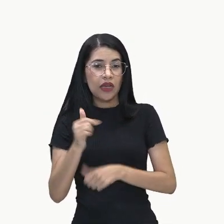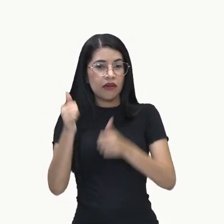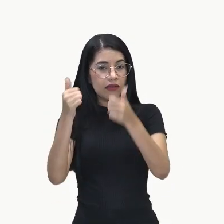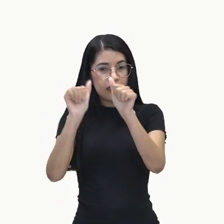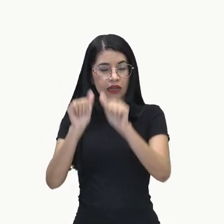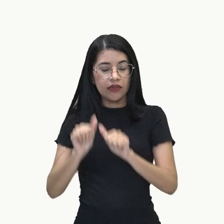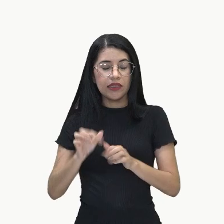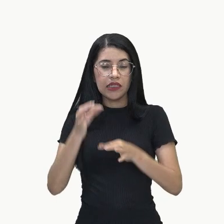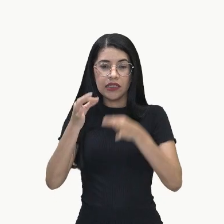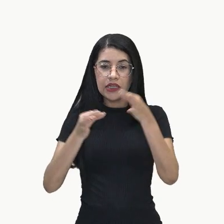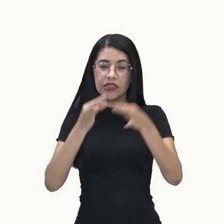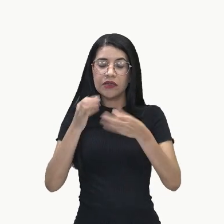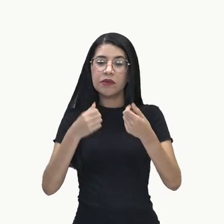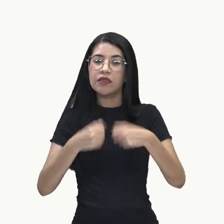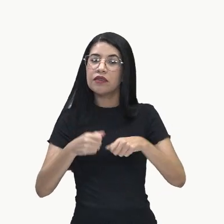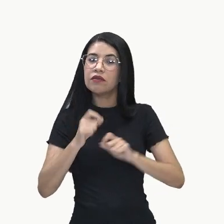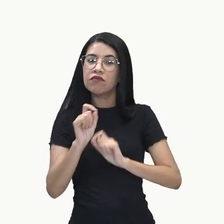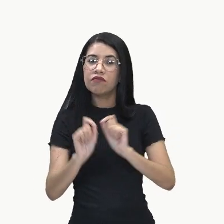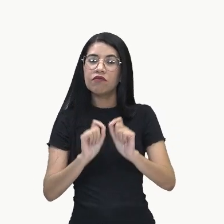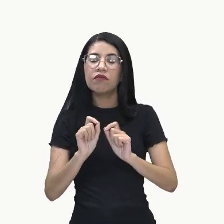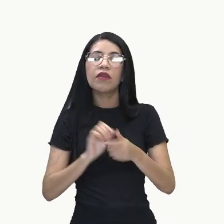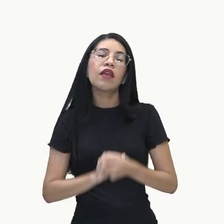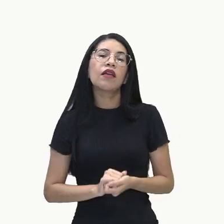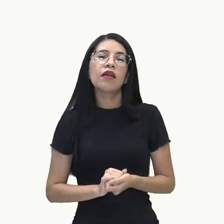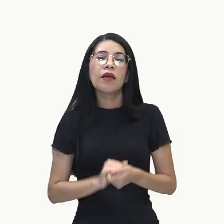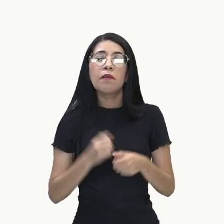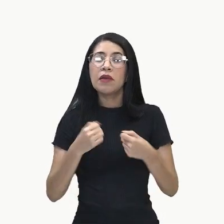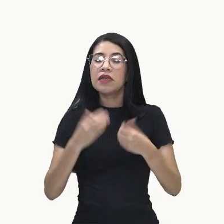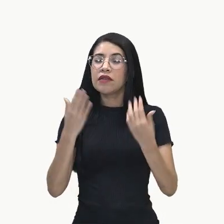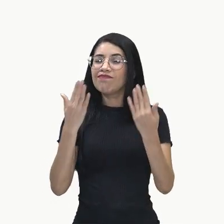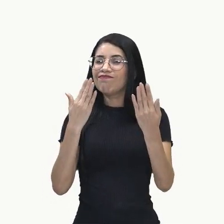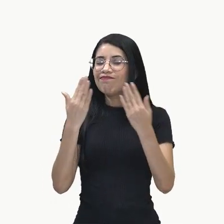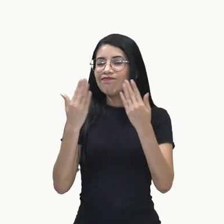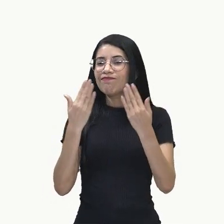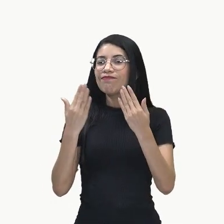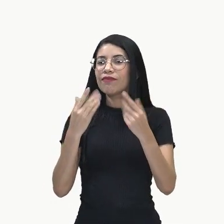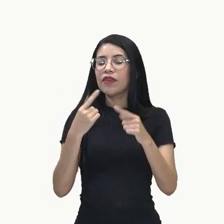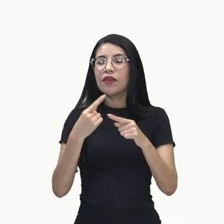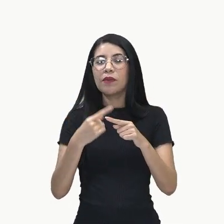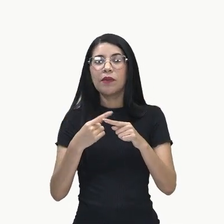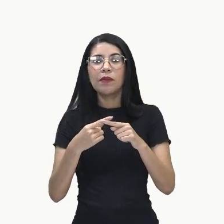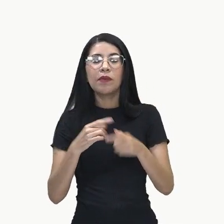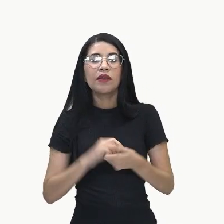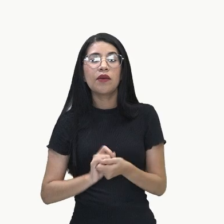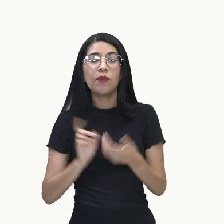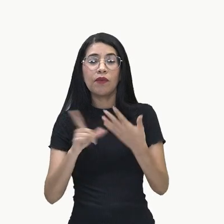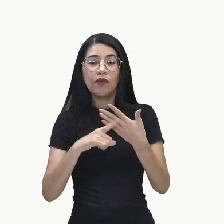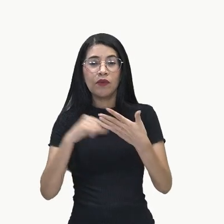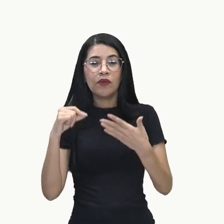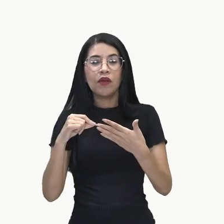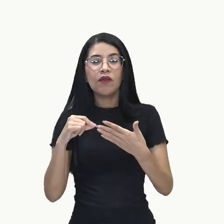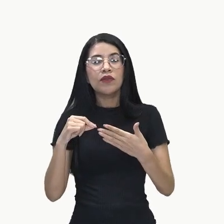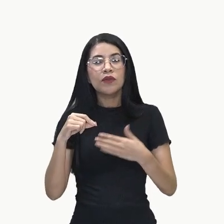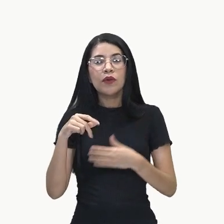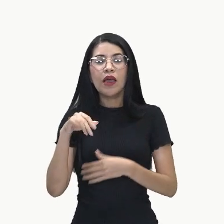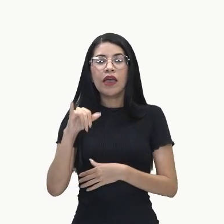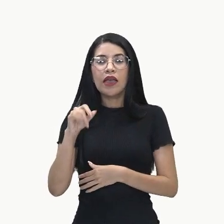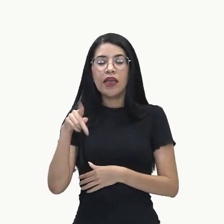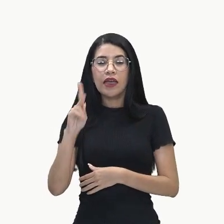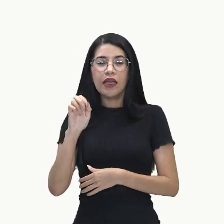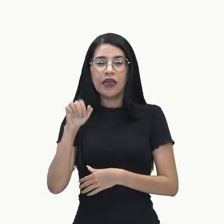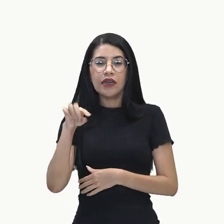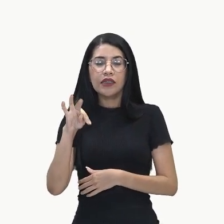né, você precisa desconfiar. Tá? Então, quem elaborou isso aí foi um filósofo iluminista chamado Immanuel